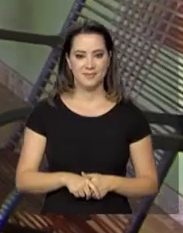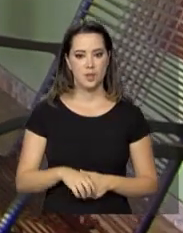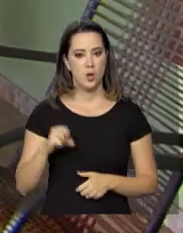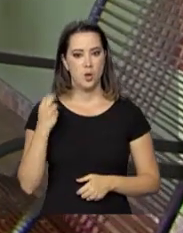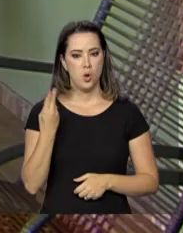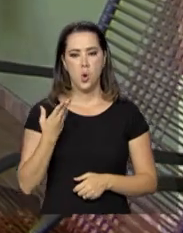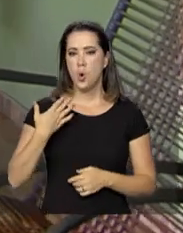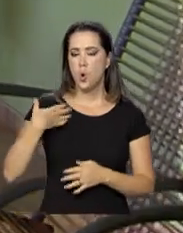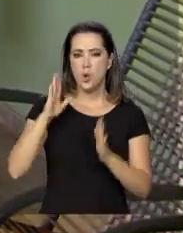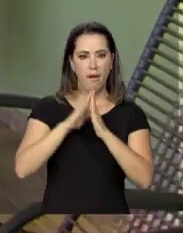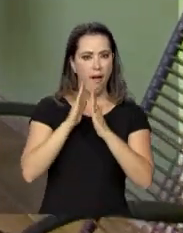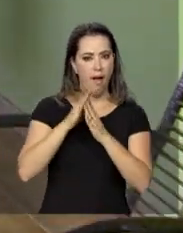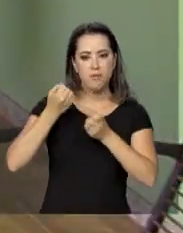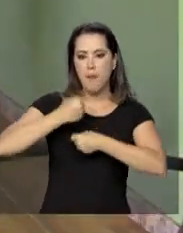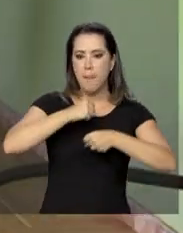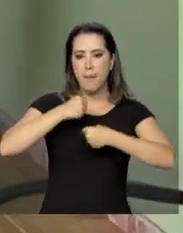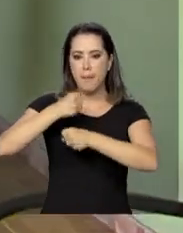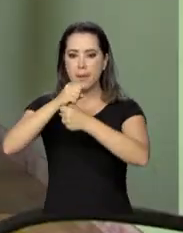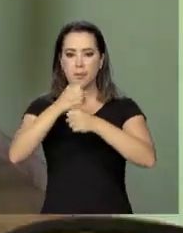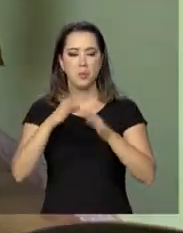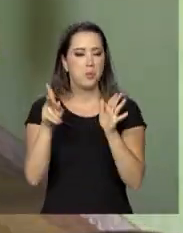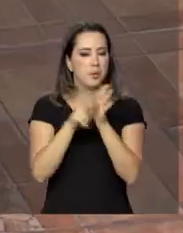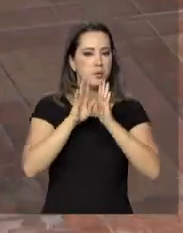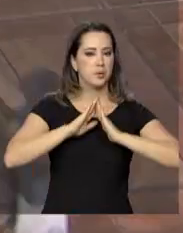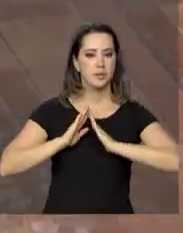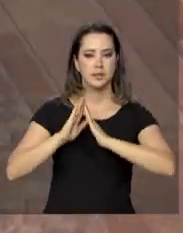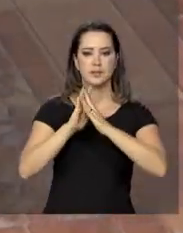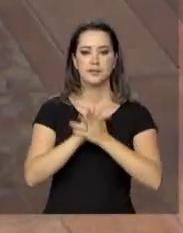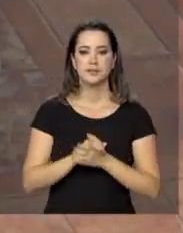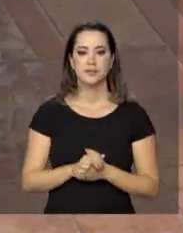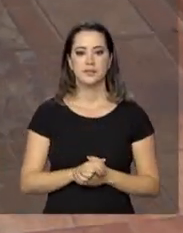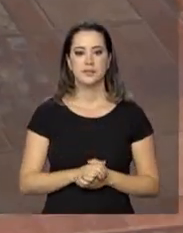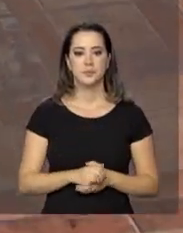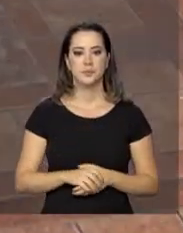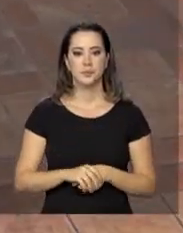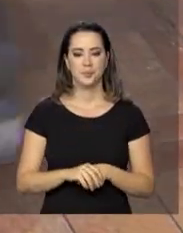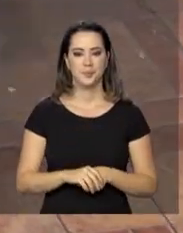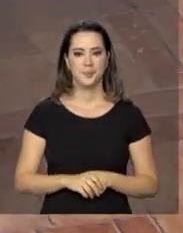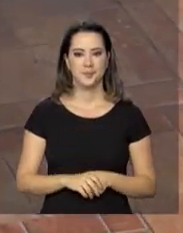ou em casa, fazendo as tarefas domésticas.